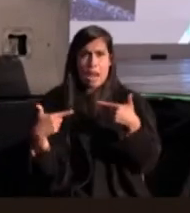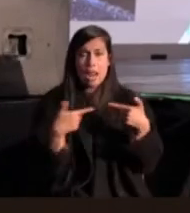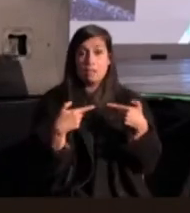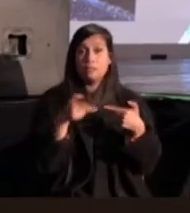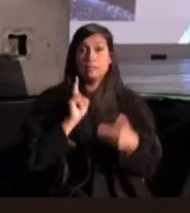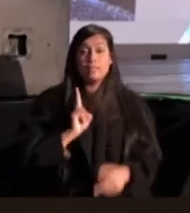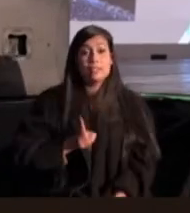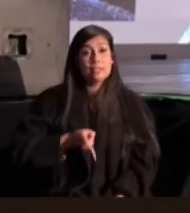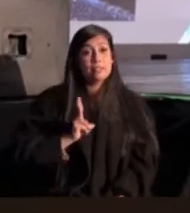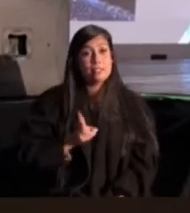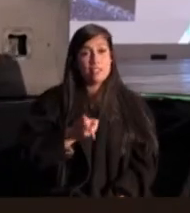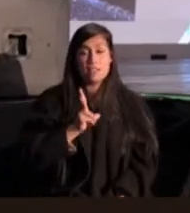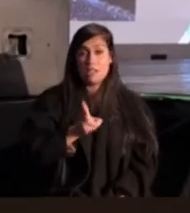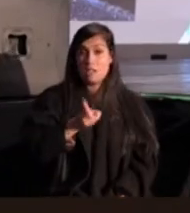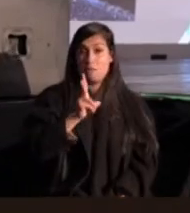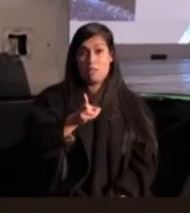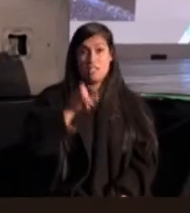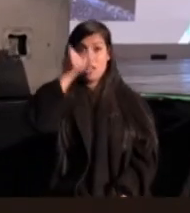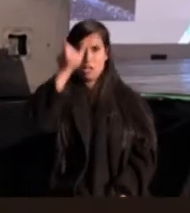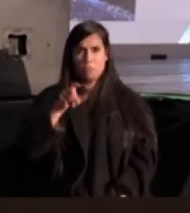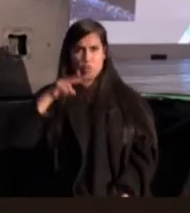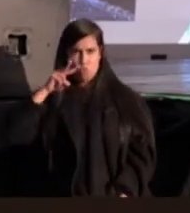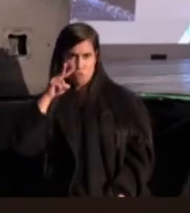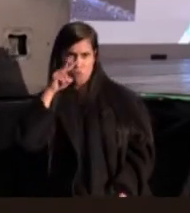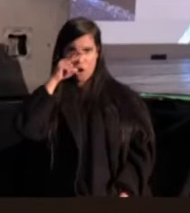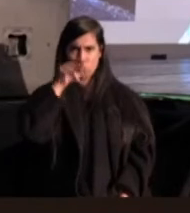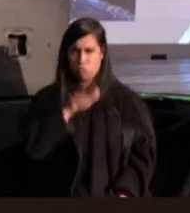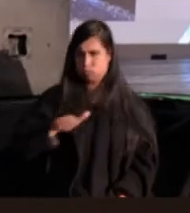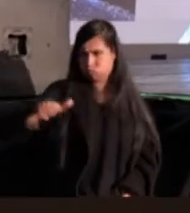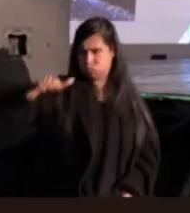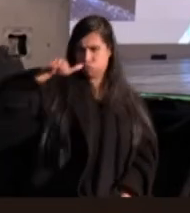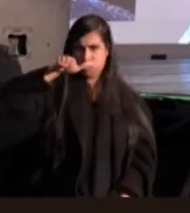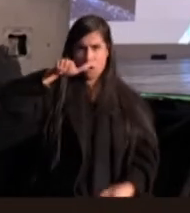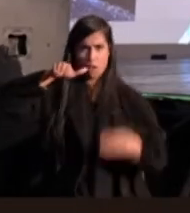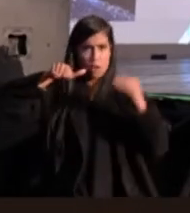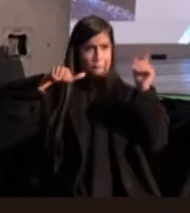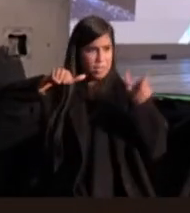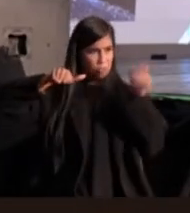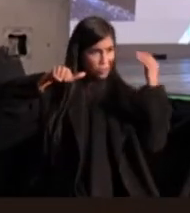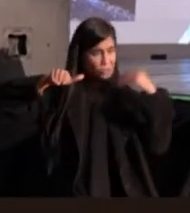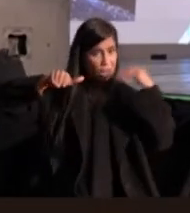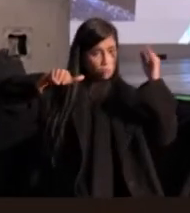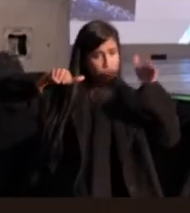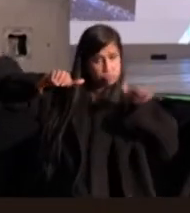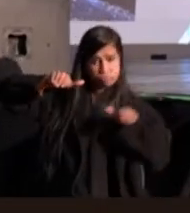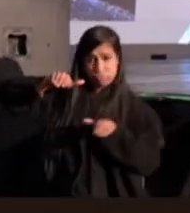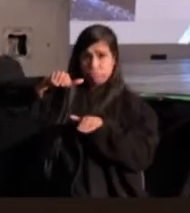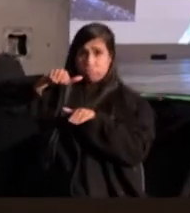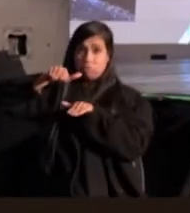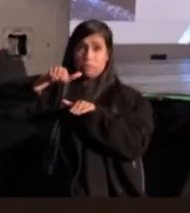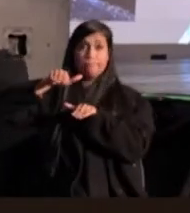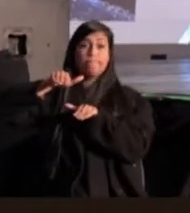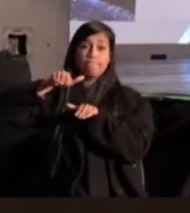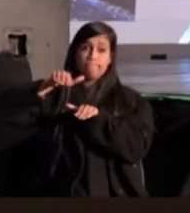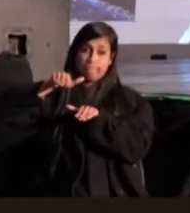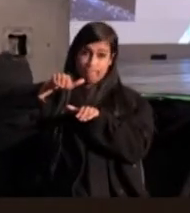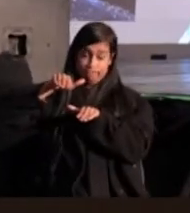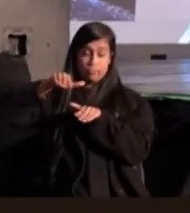mais fortes ganham e os mais fracos perdem. E não há lugar para todos nesse lugar, nesse mundo.